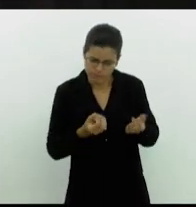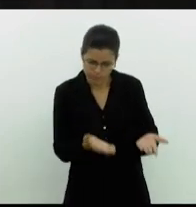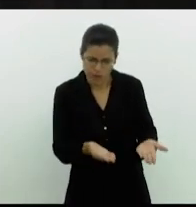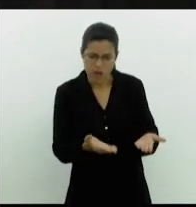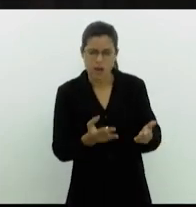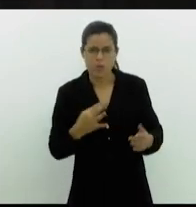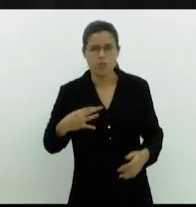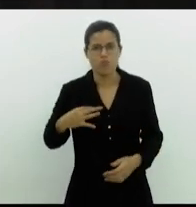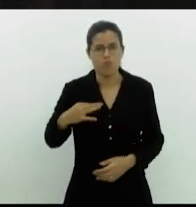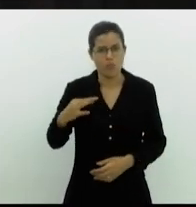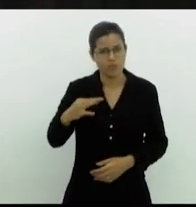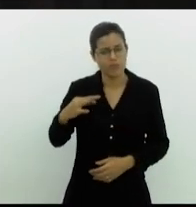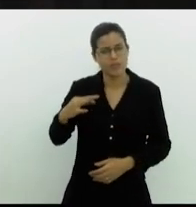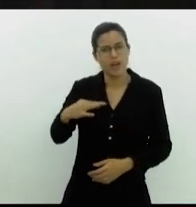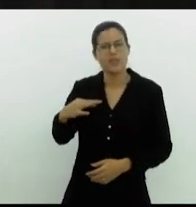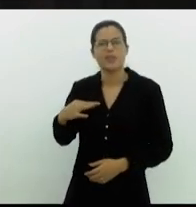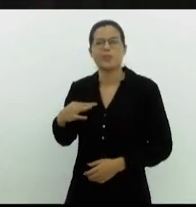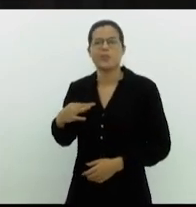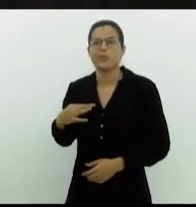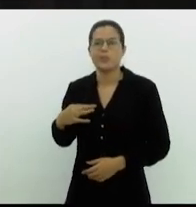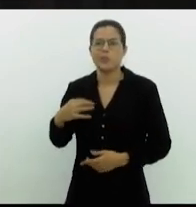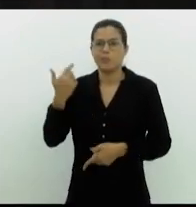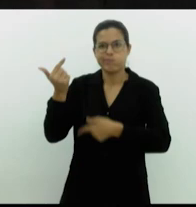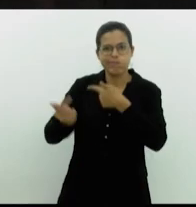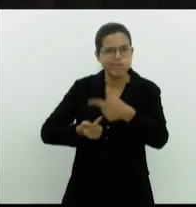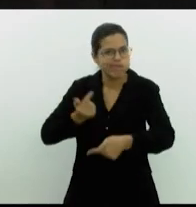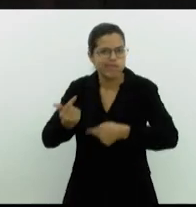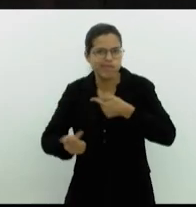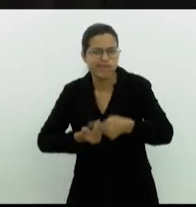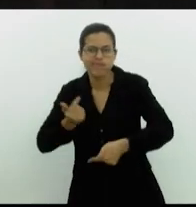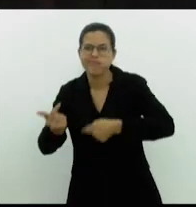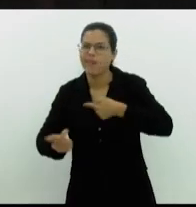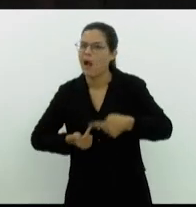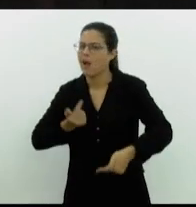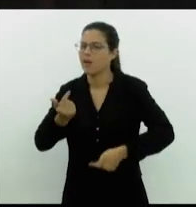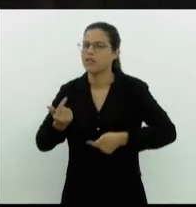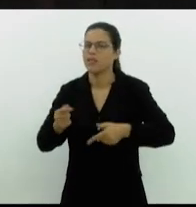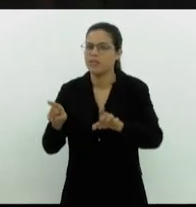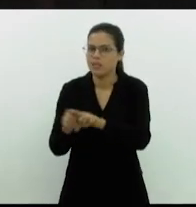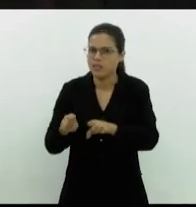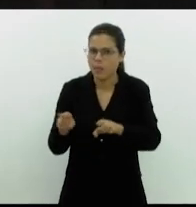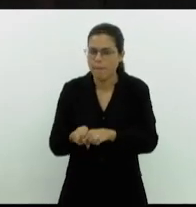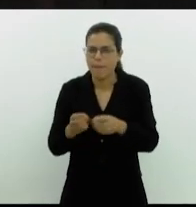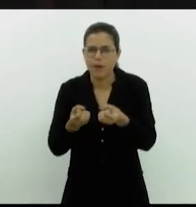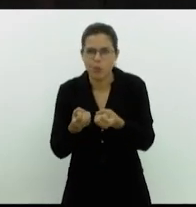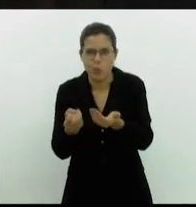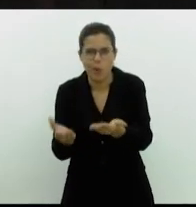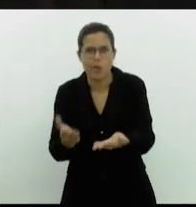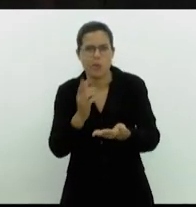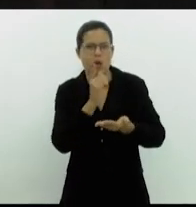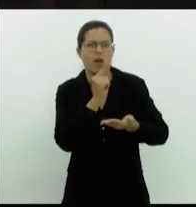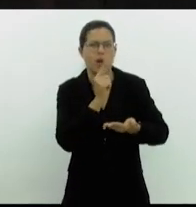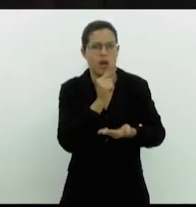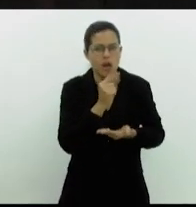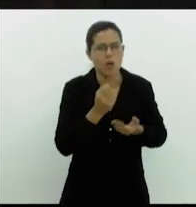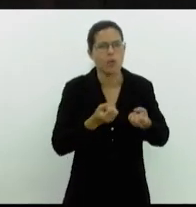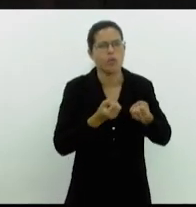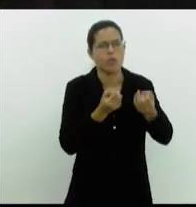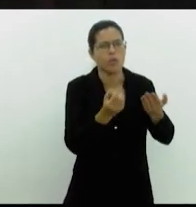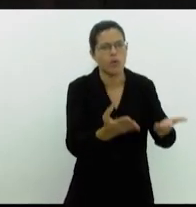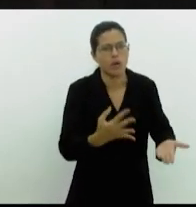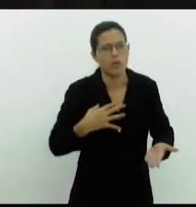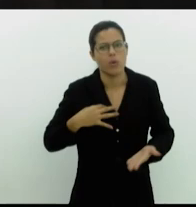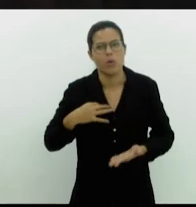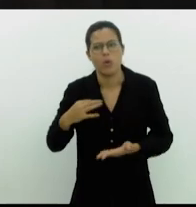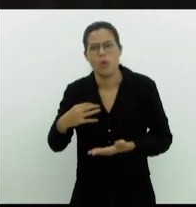voluntariado tem sido incansável no Rio Grande do Sul, a doação de água, de roupa, de alimentos, isso tudo